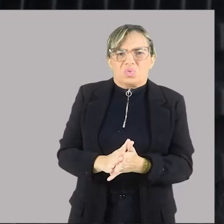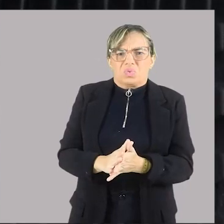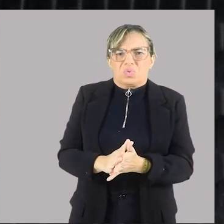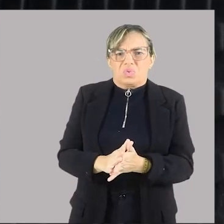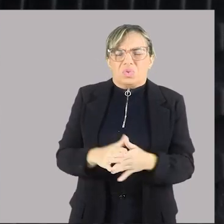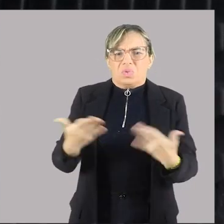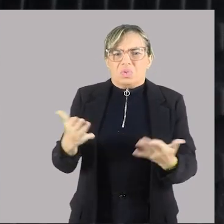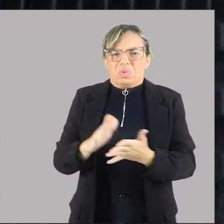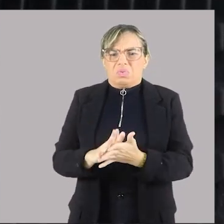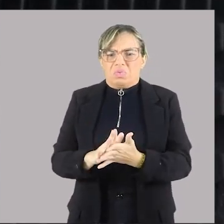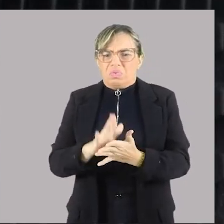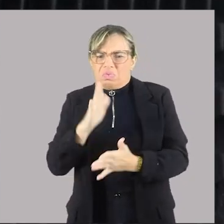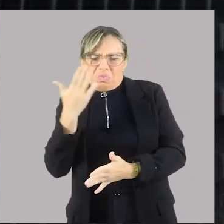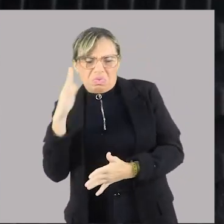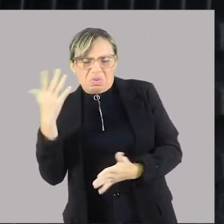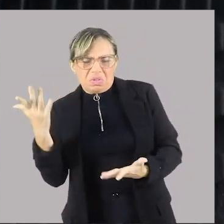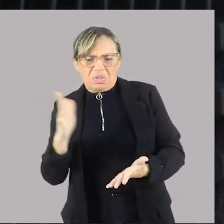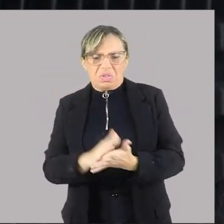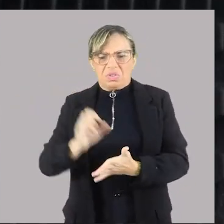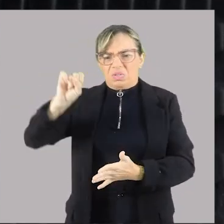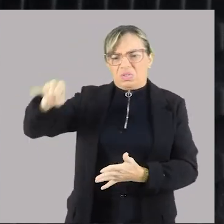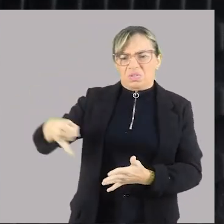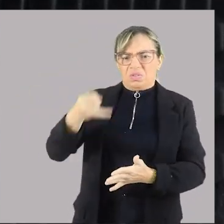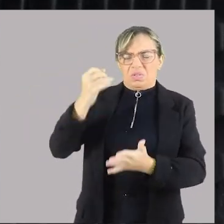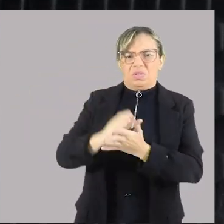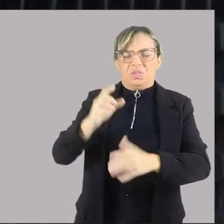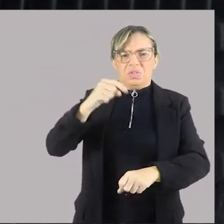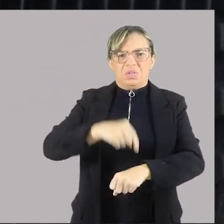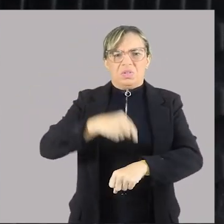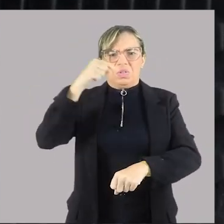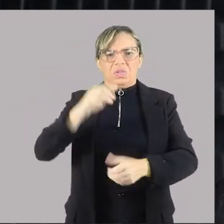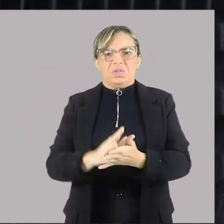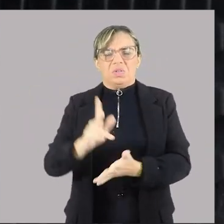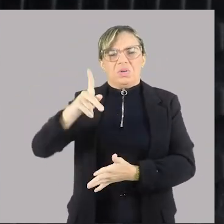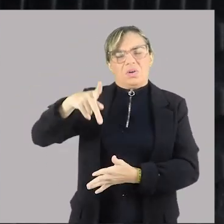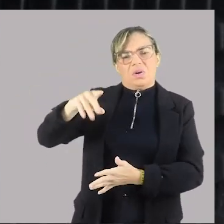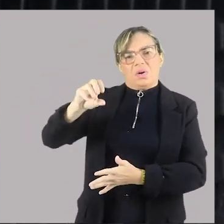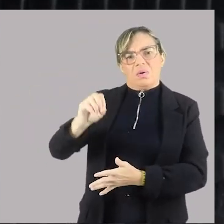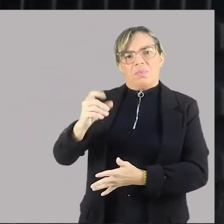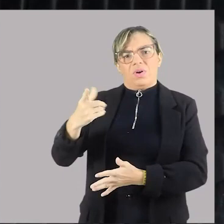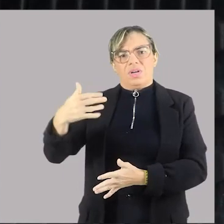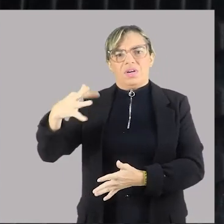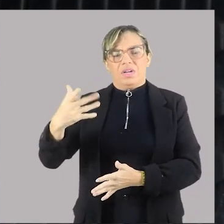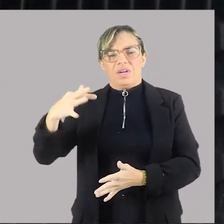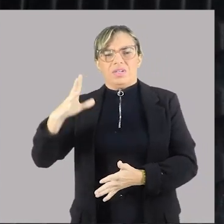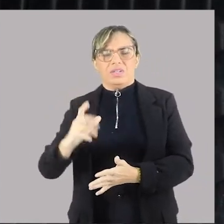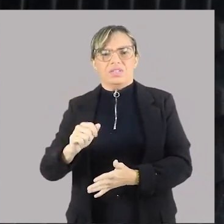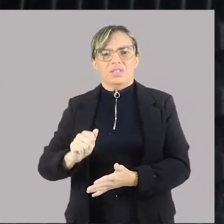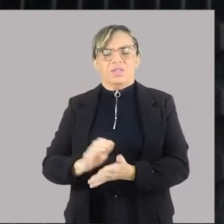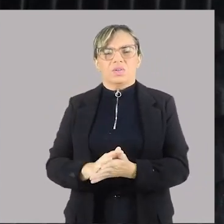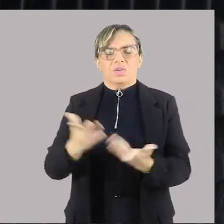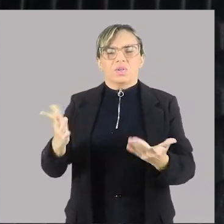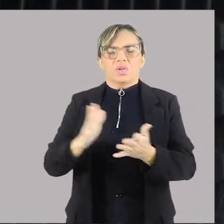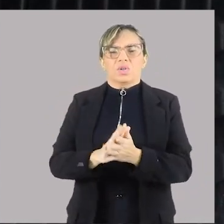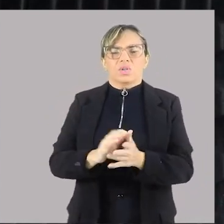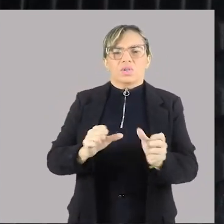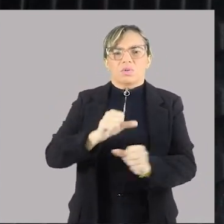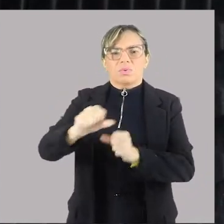se aproveitou do momento de polarização ideológica que o país estava